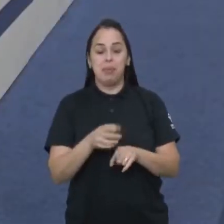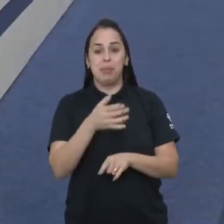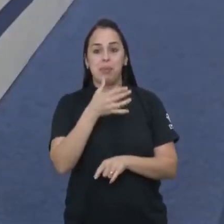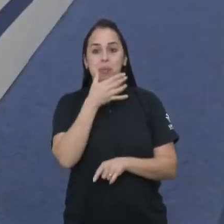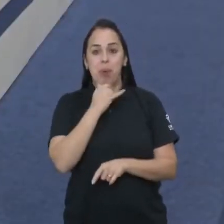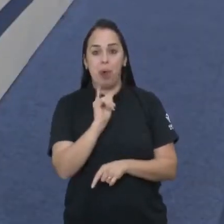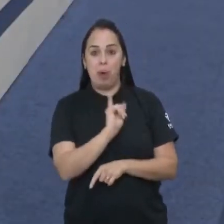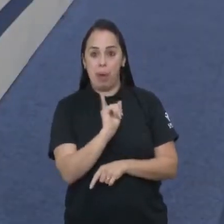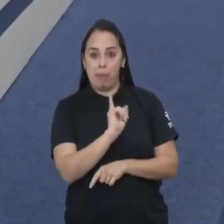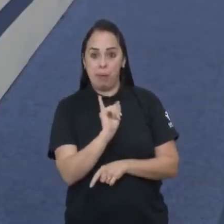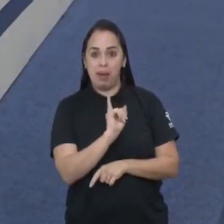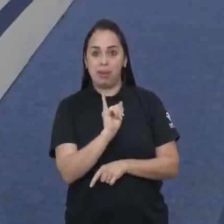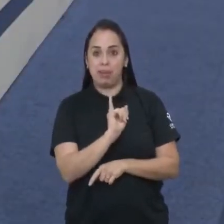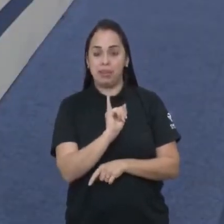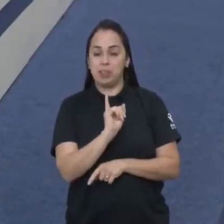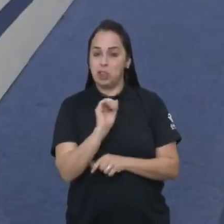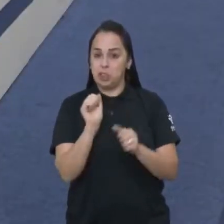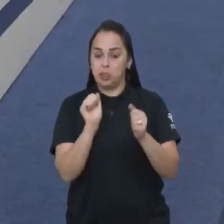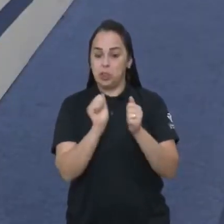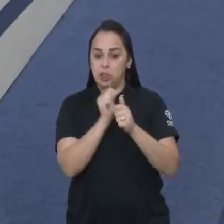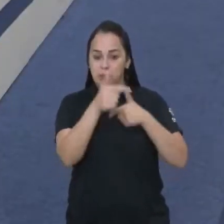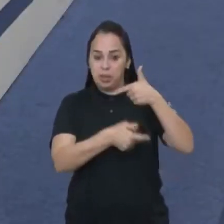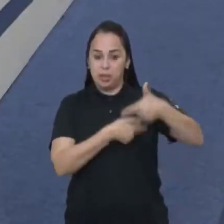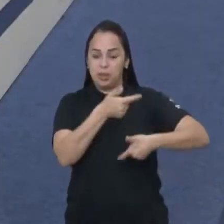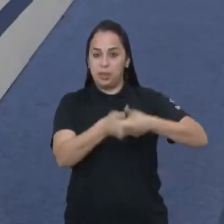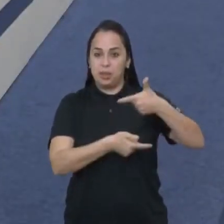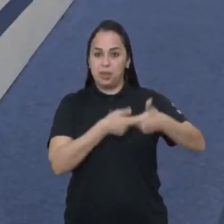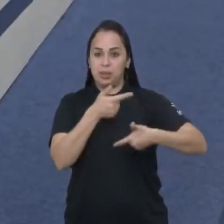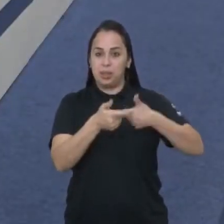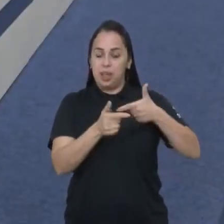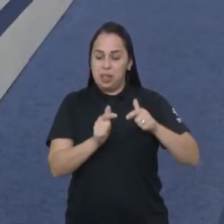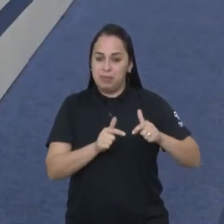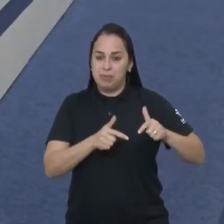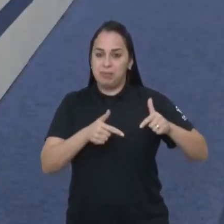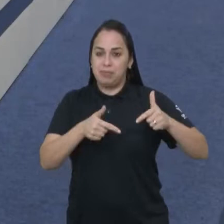que participou ativamente nessa iniciativa.